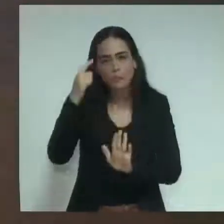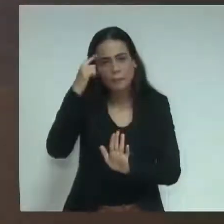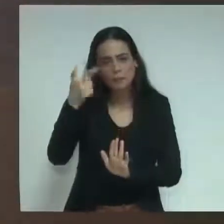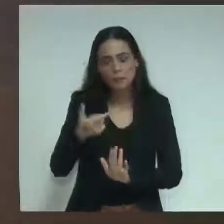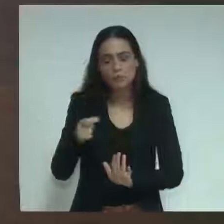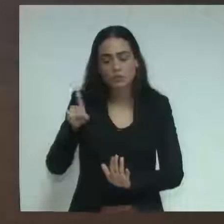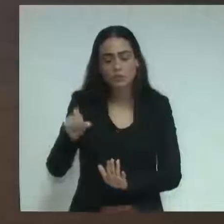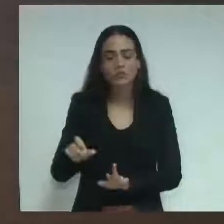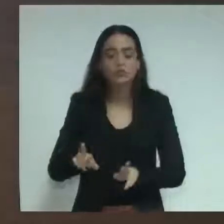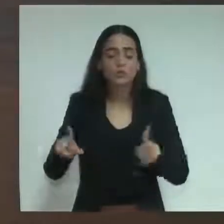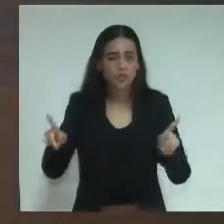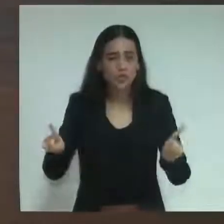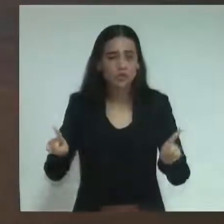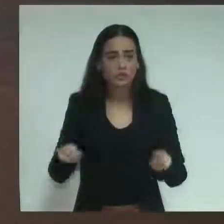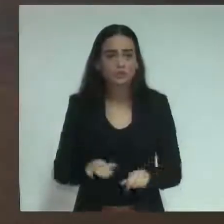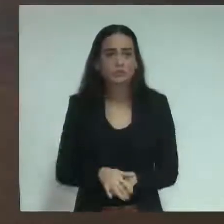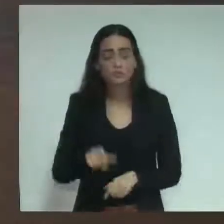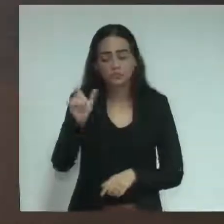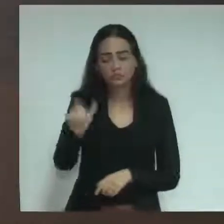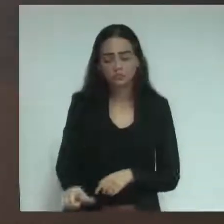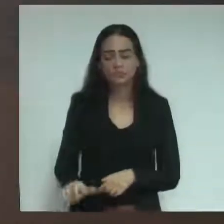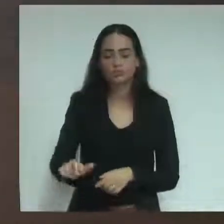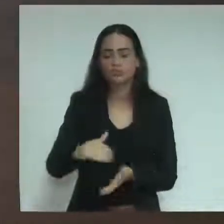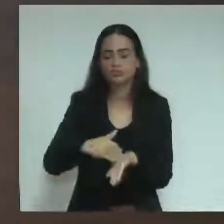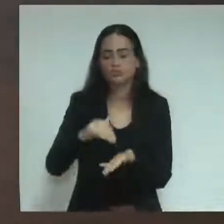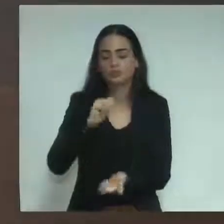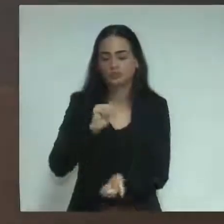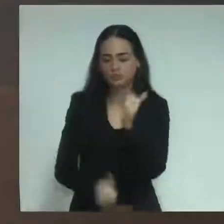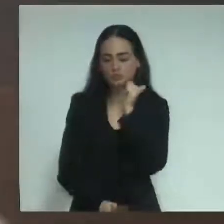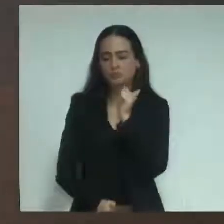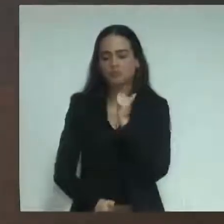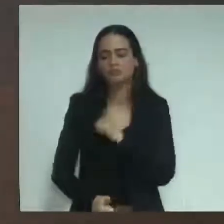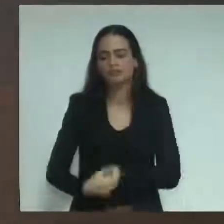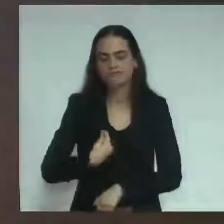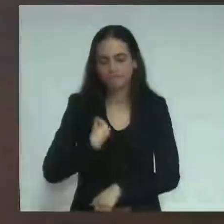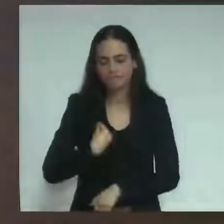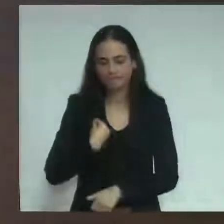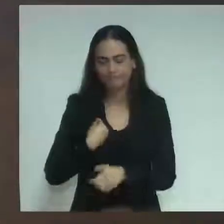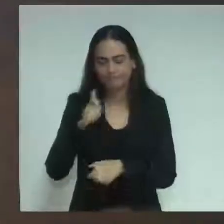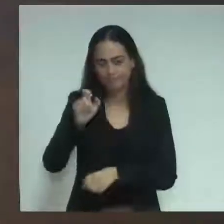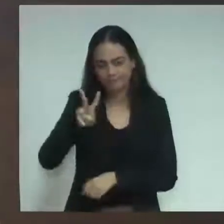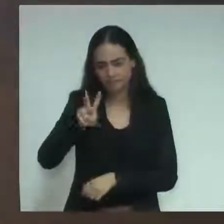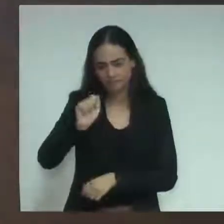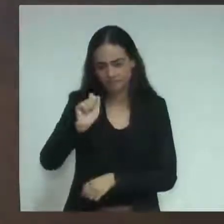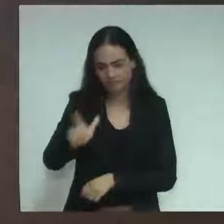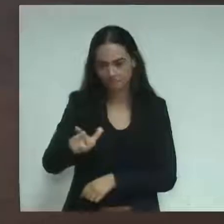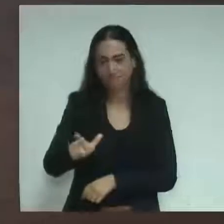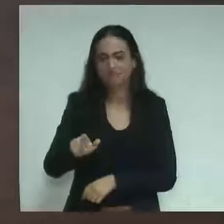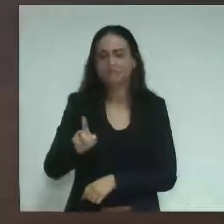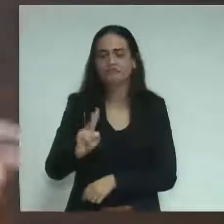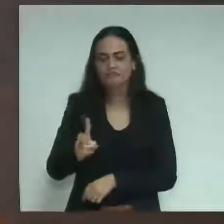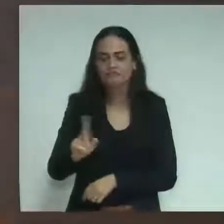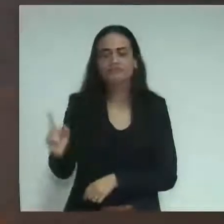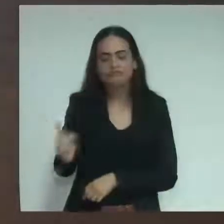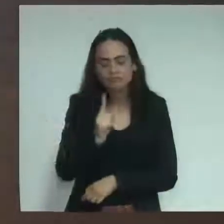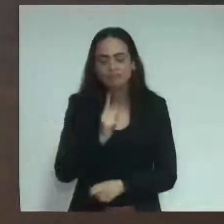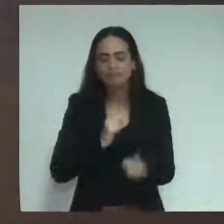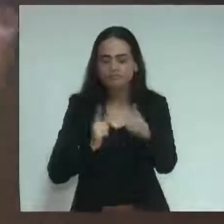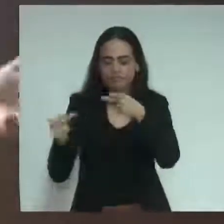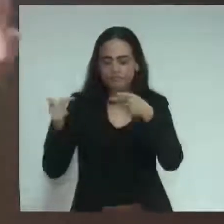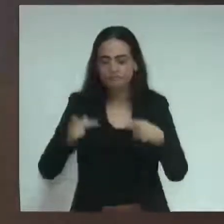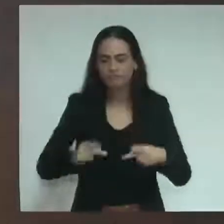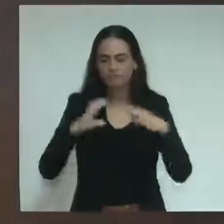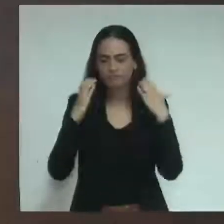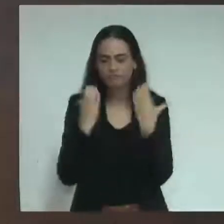Vou falar específico, eu vou aproveitar que o secretário de esporte sempre presente, né, Val? Sempre mostrando dando a cara para bater, né? Seja para